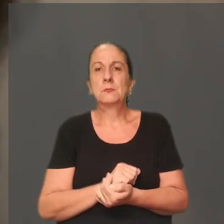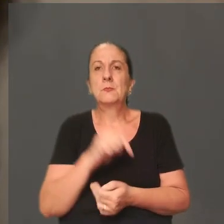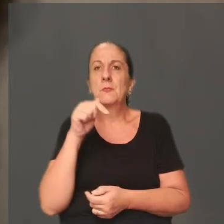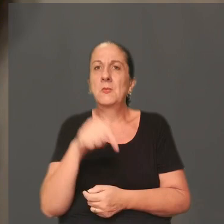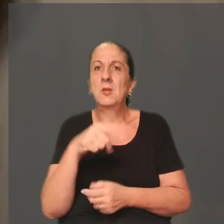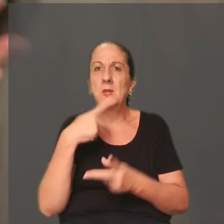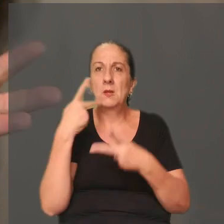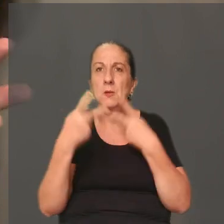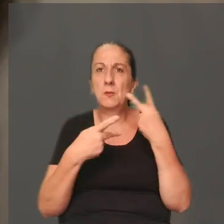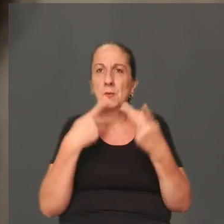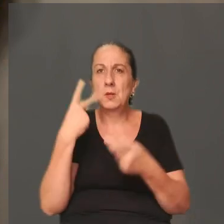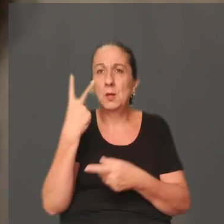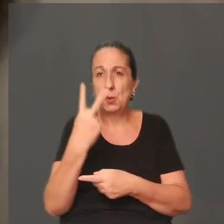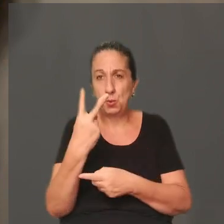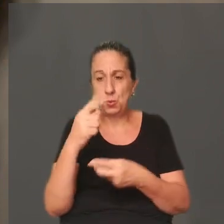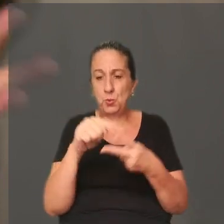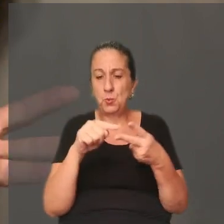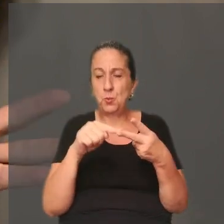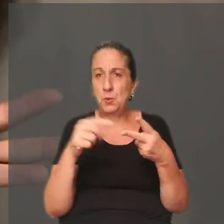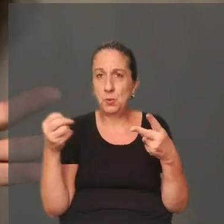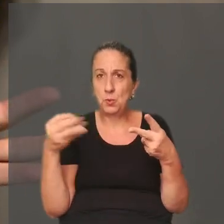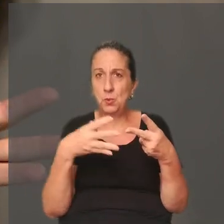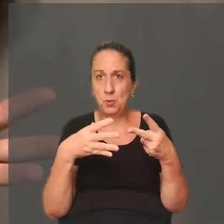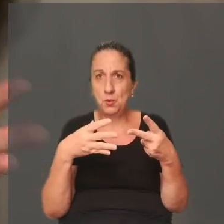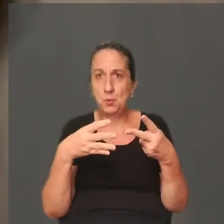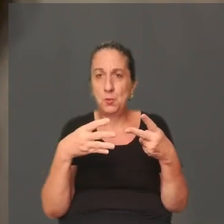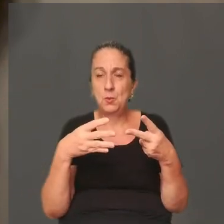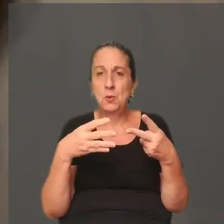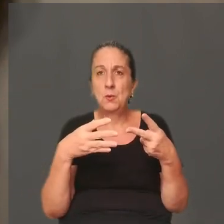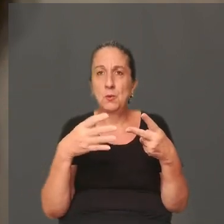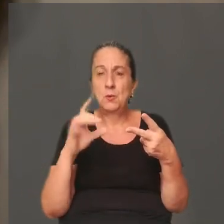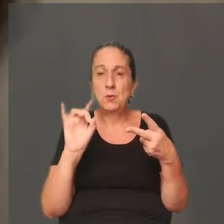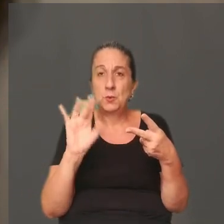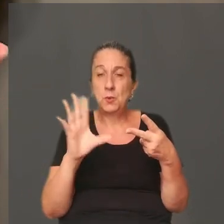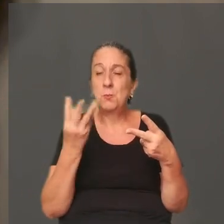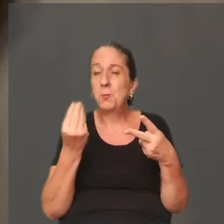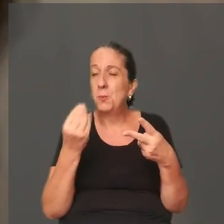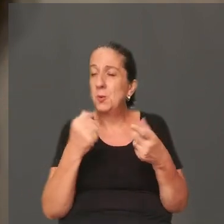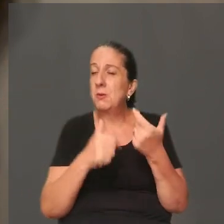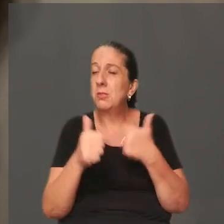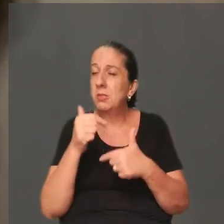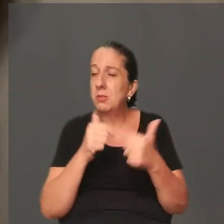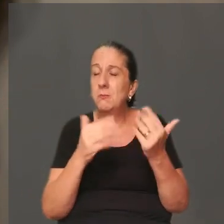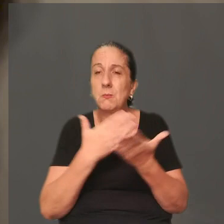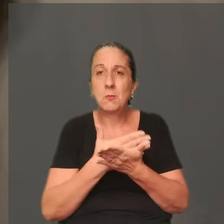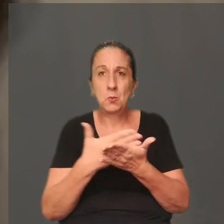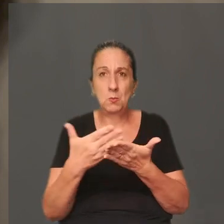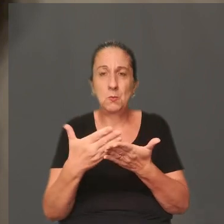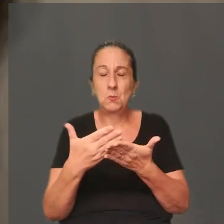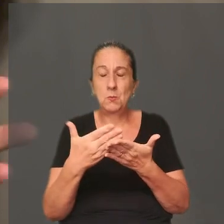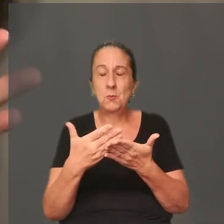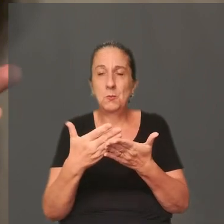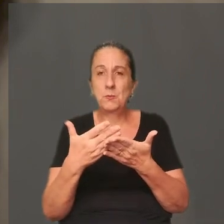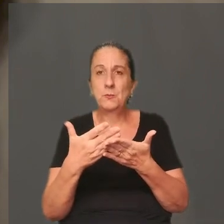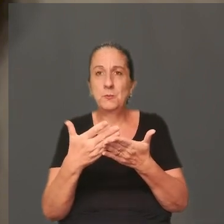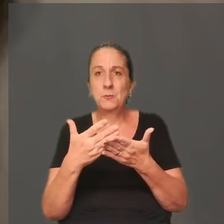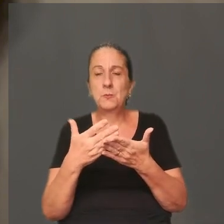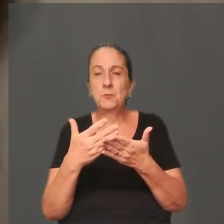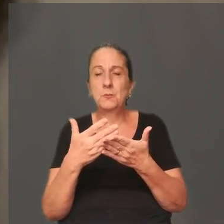E aqui, para falar de duas novidades só, 2 episódios que me deram muito trabalho já no